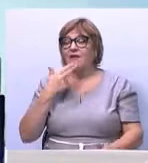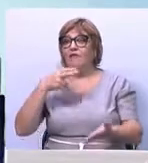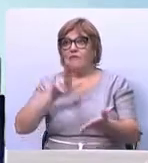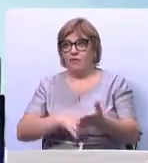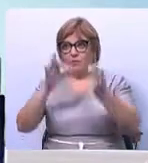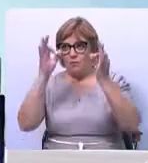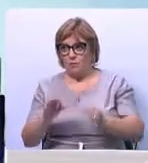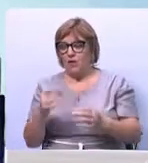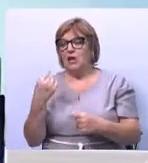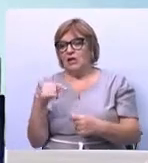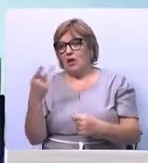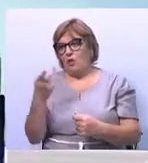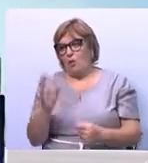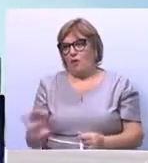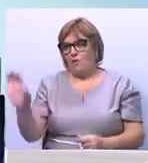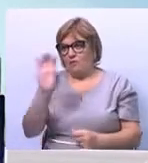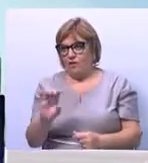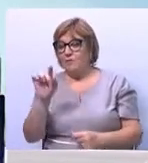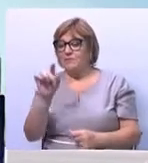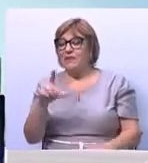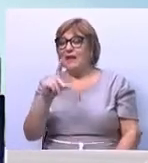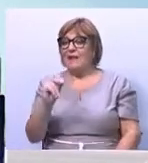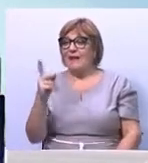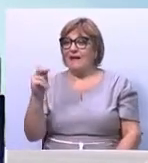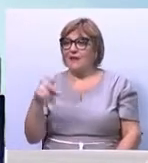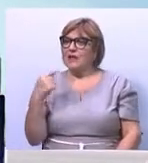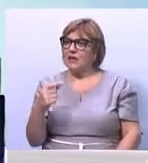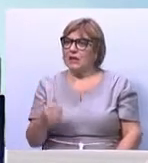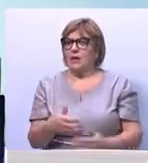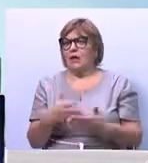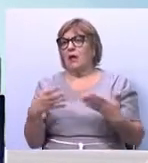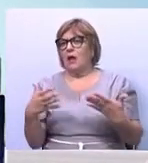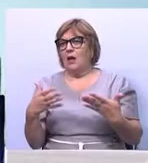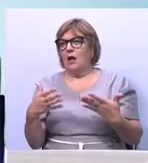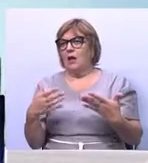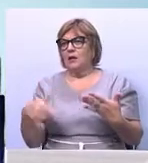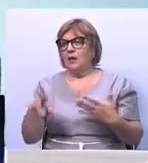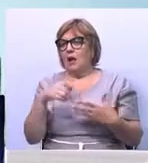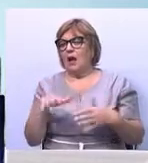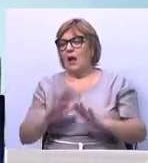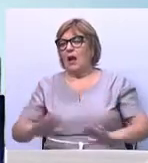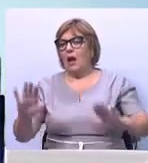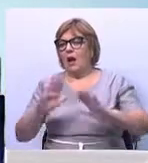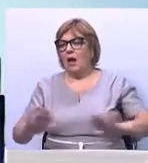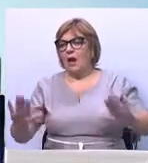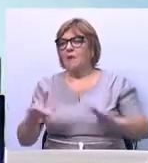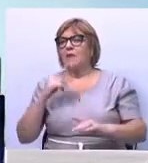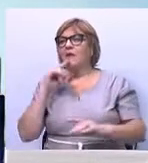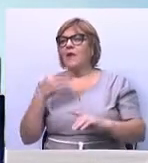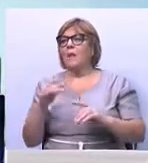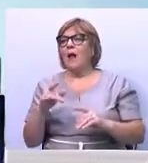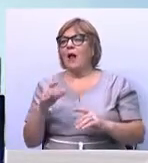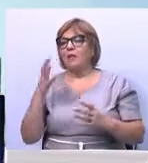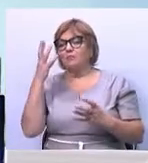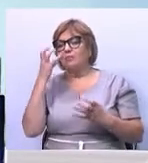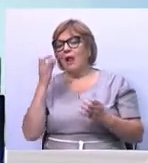angustifolia, encontramos as duas formas, e esta lavanda, de facto, tem um grande efeito calmante, vamos chamar sedativo leve,